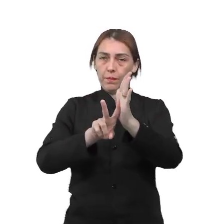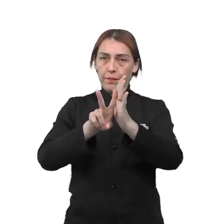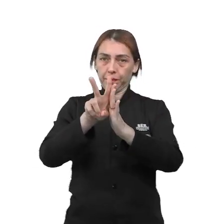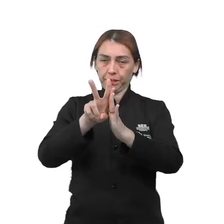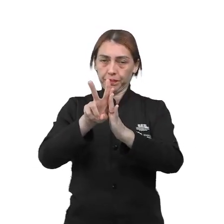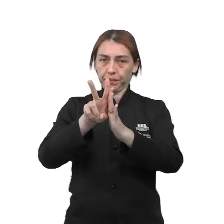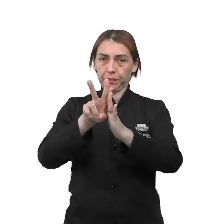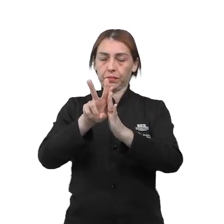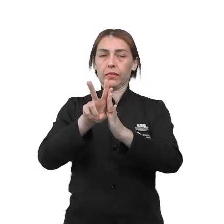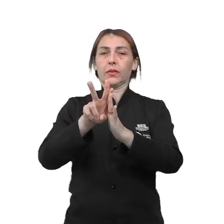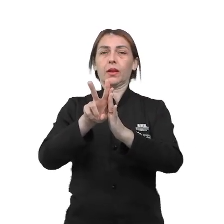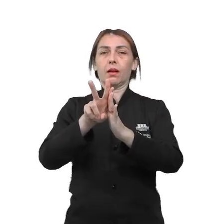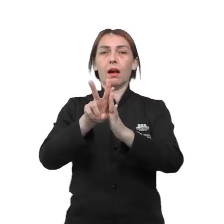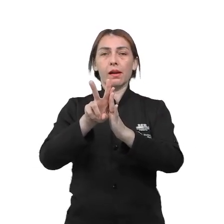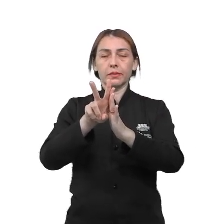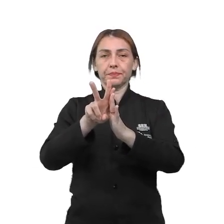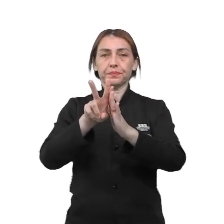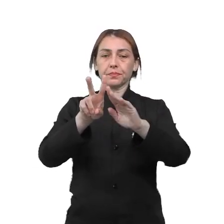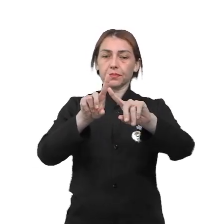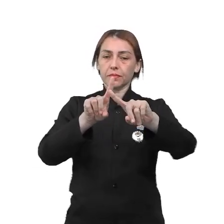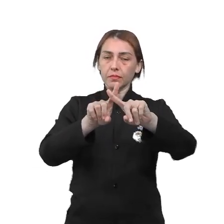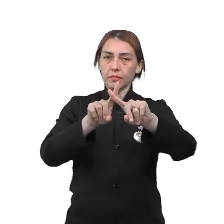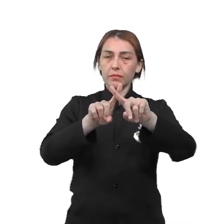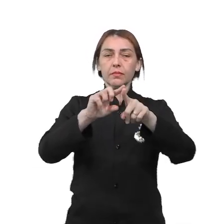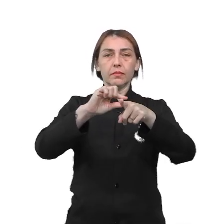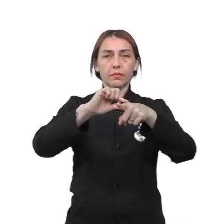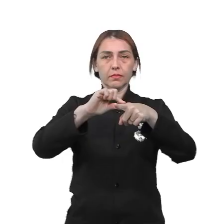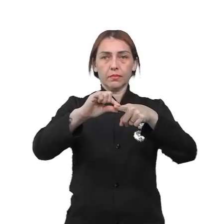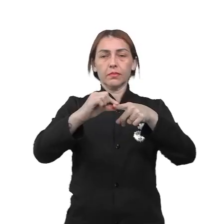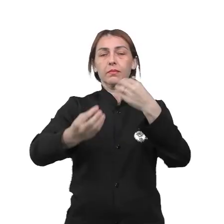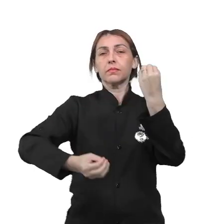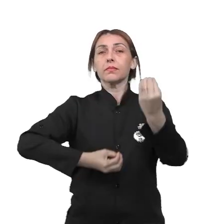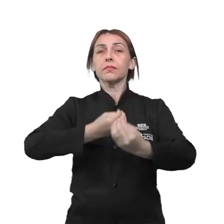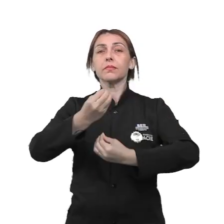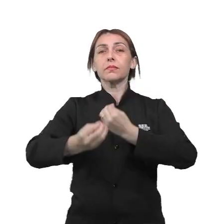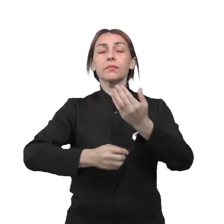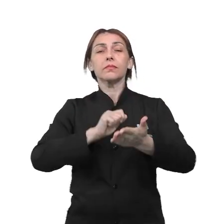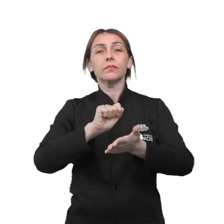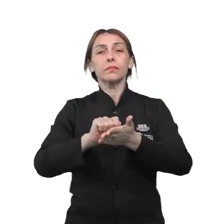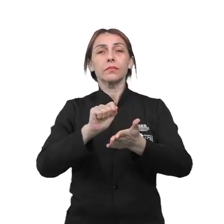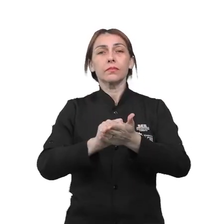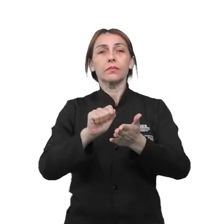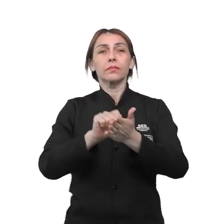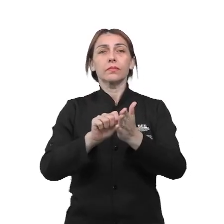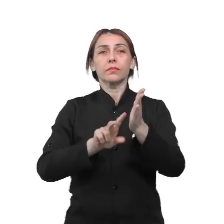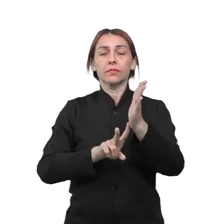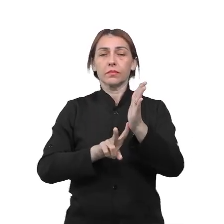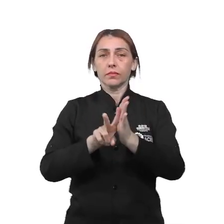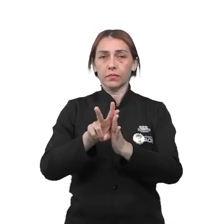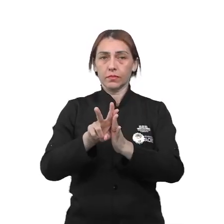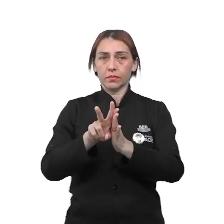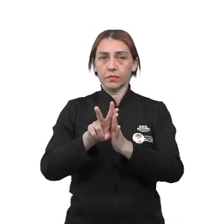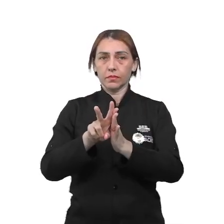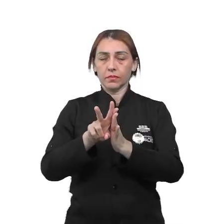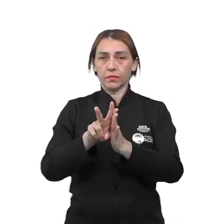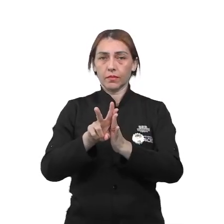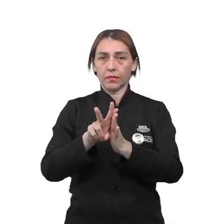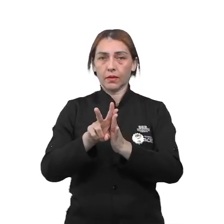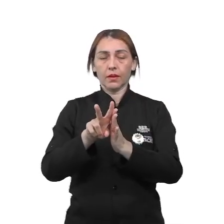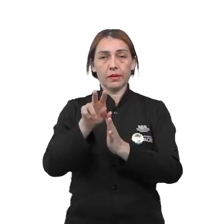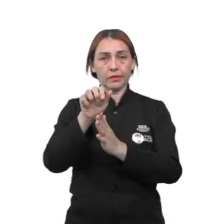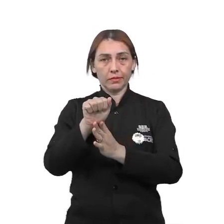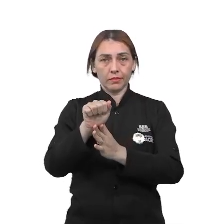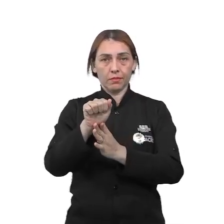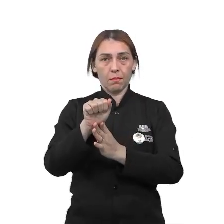que o produto de suas arestas, tá bom? Como é que eu vou reescrever a ideia do cubo no volume? Vai ficar assim, ó. Volume vai ser